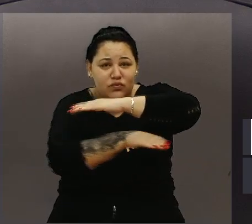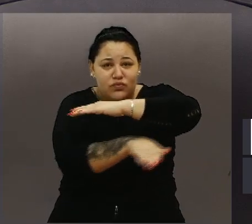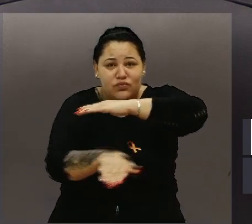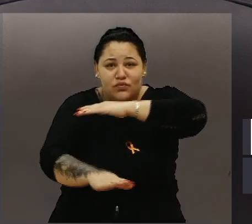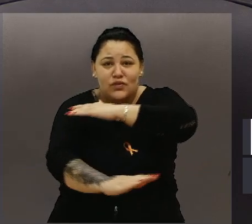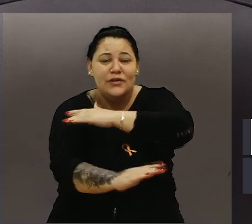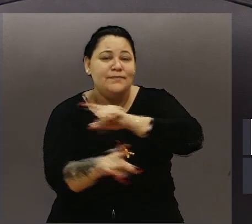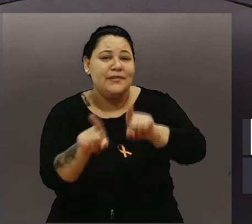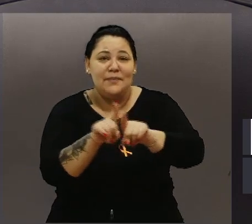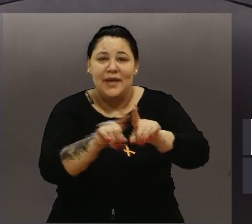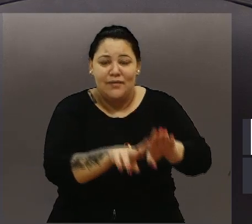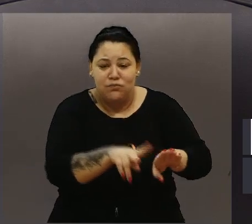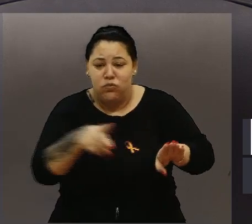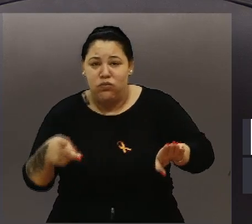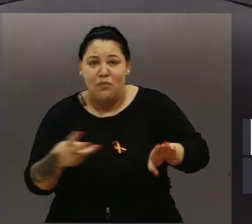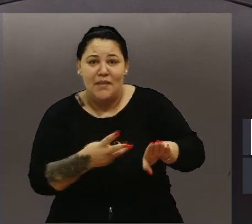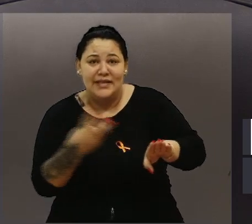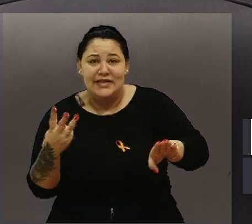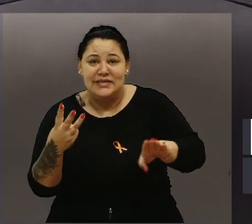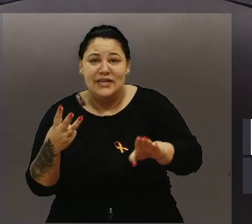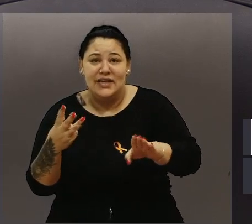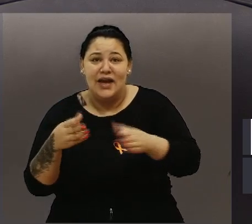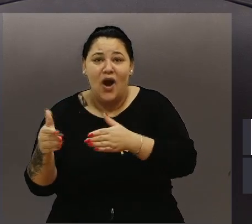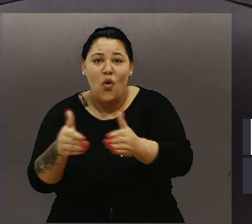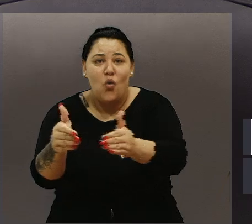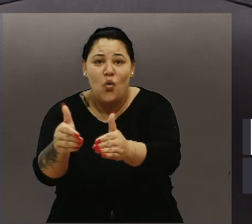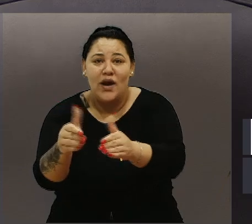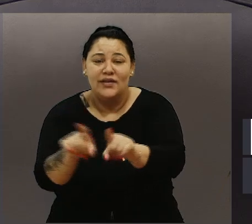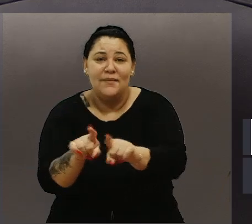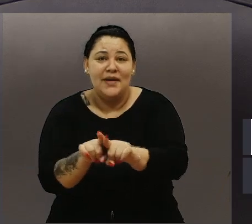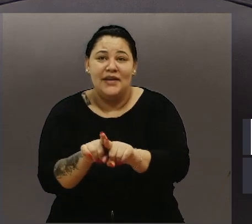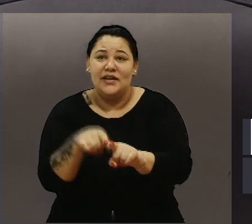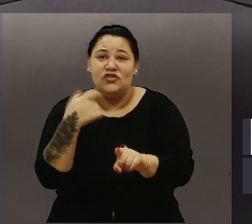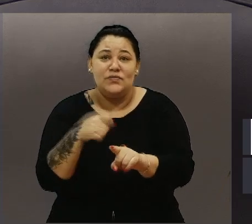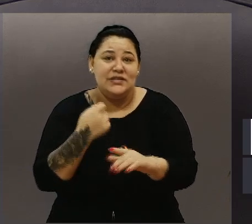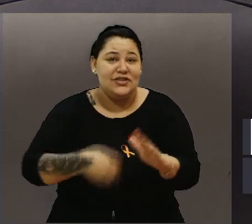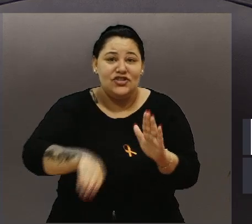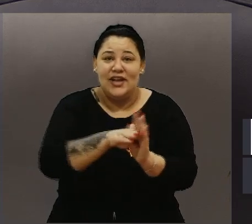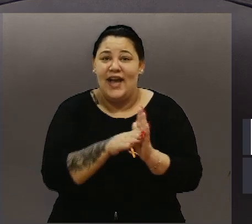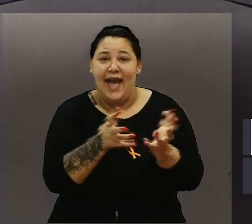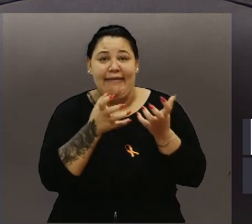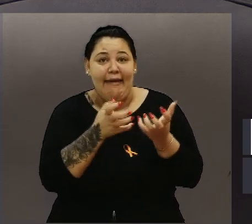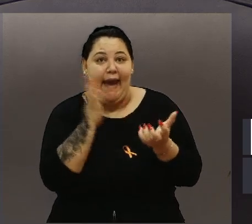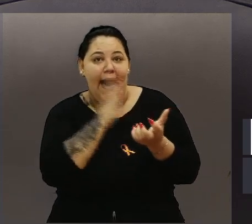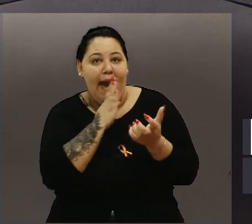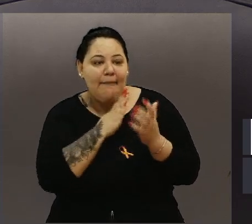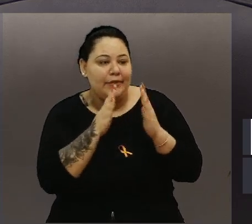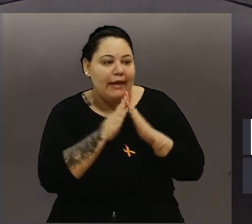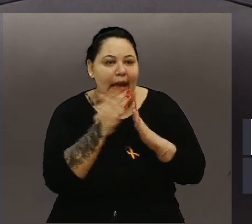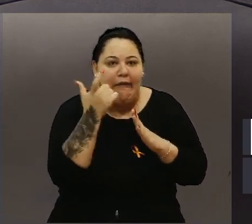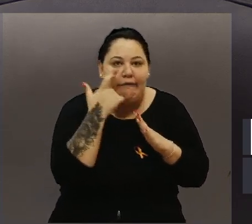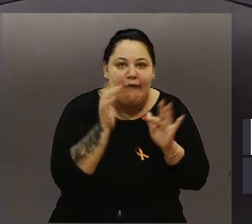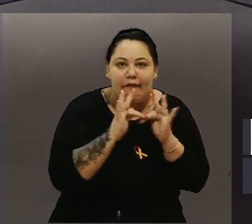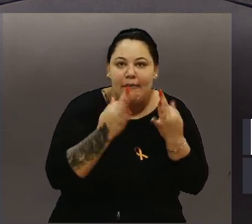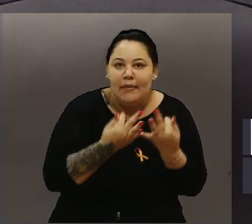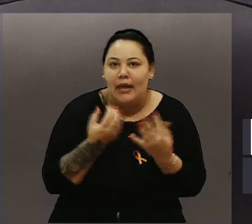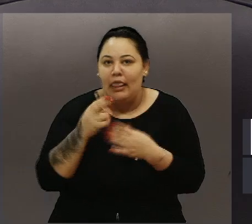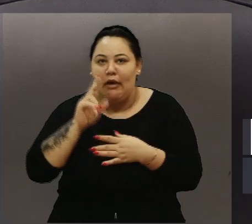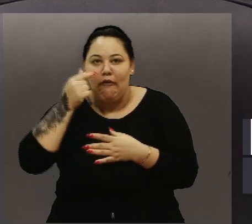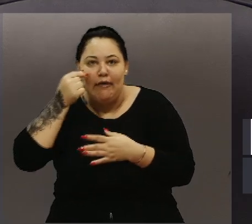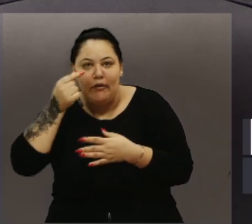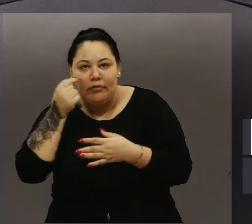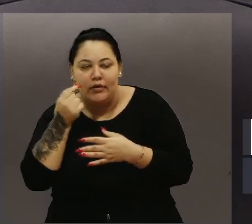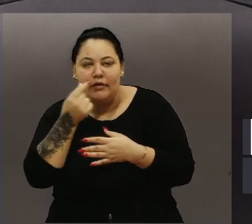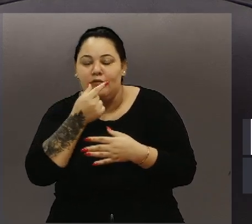fato, olha, a gente quando sai do trabalho não vê a hora de chegar em casa o quanto antes para estar junto da família, enfim, fazer uma faculdade, ou estudo, ou curso de